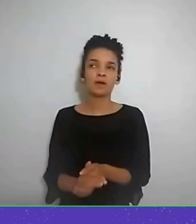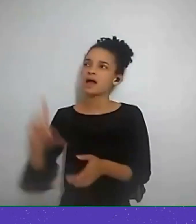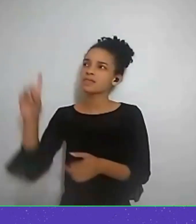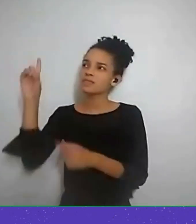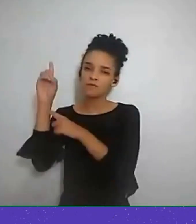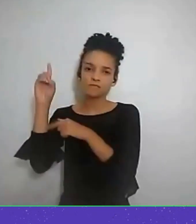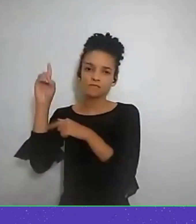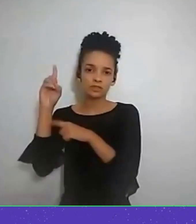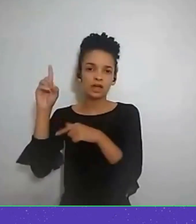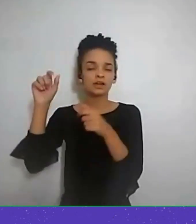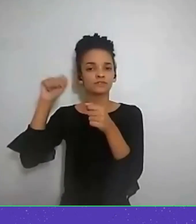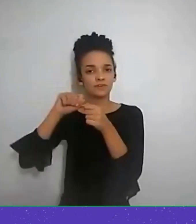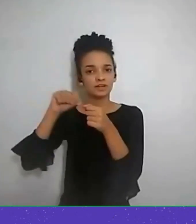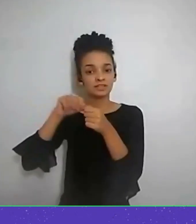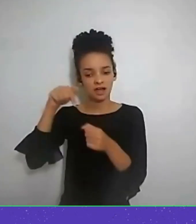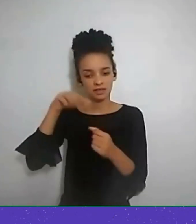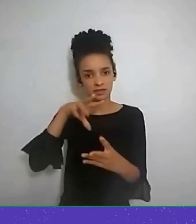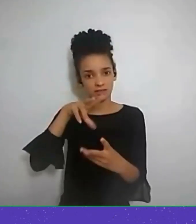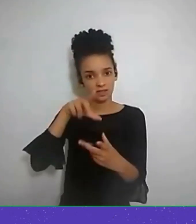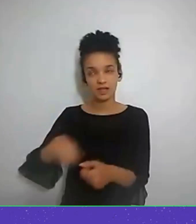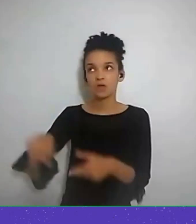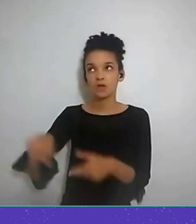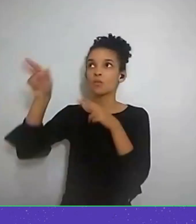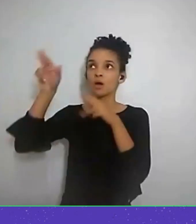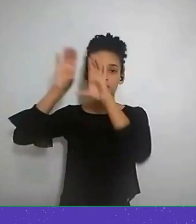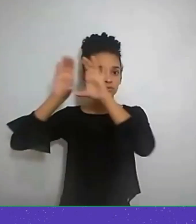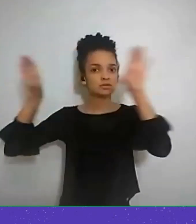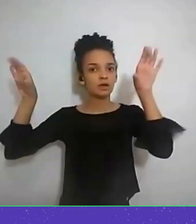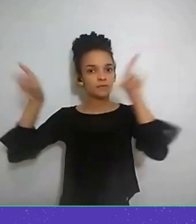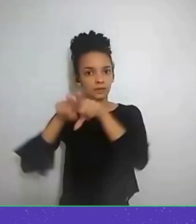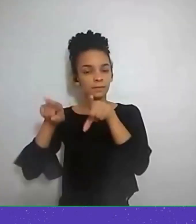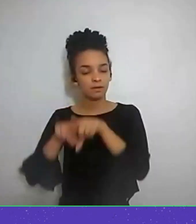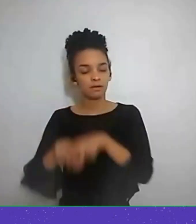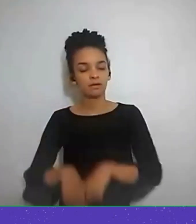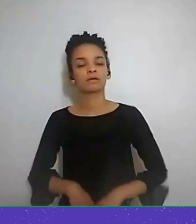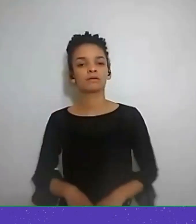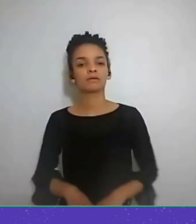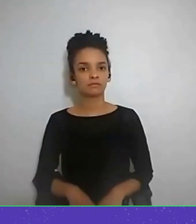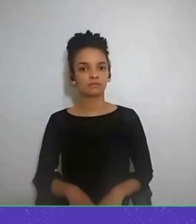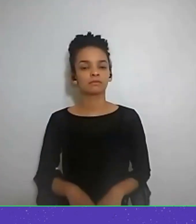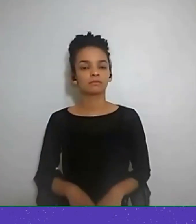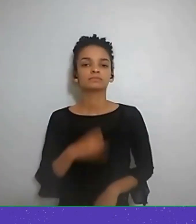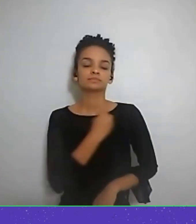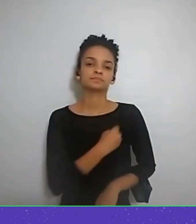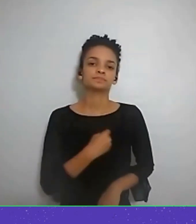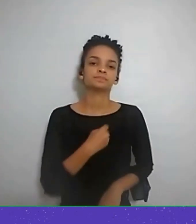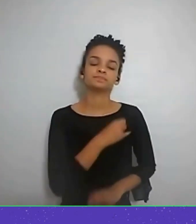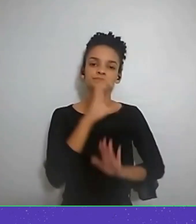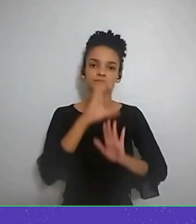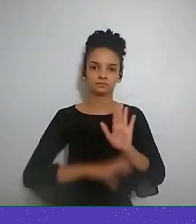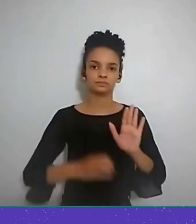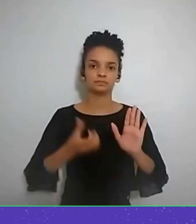aqui na terra como é feita no céu. João capítulo 6.